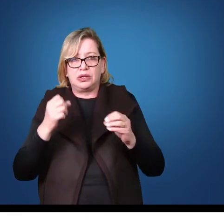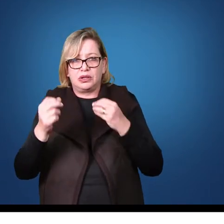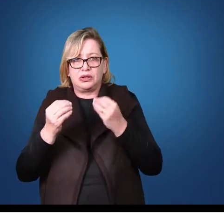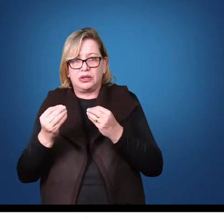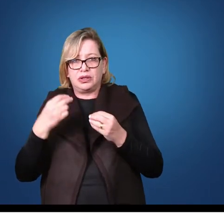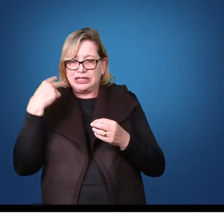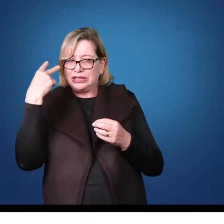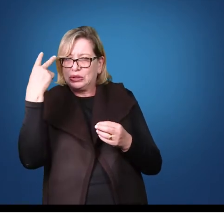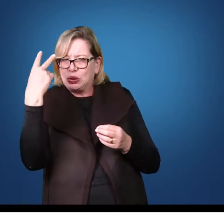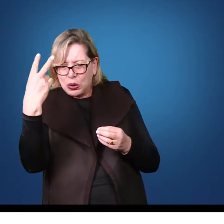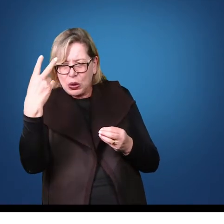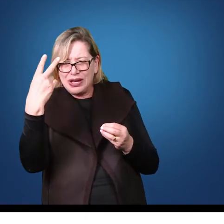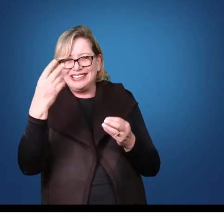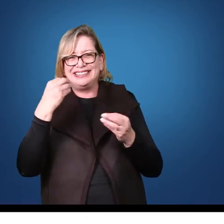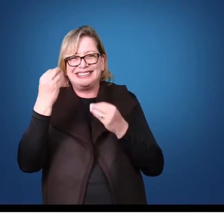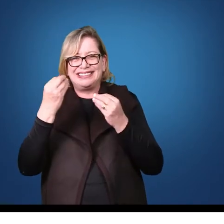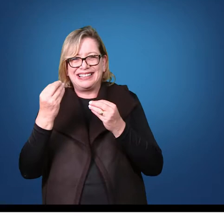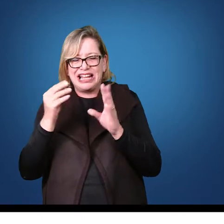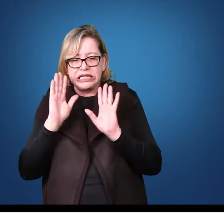Vai lá! Dois!